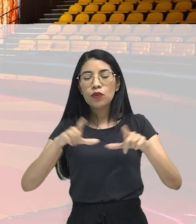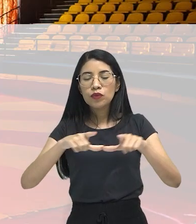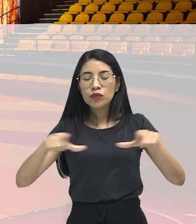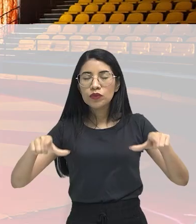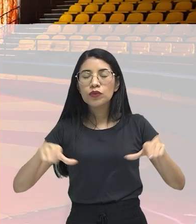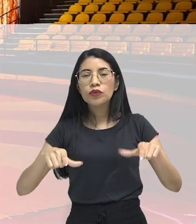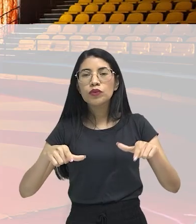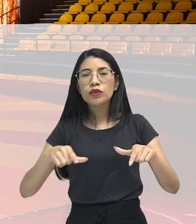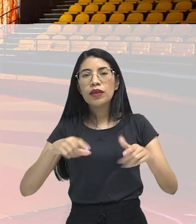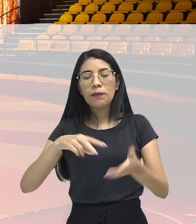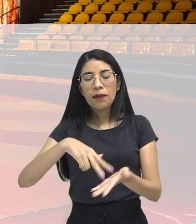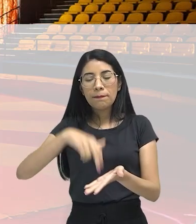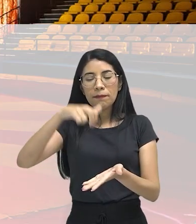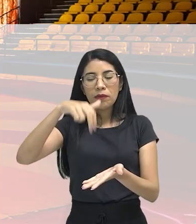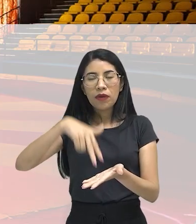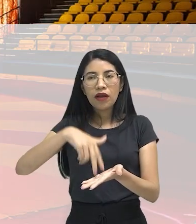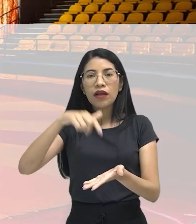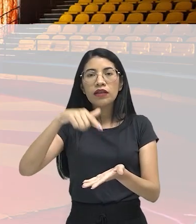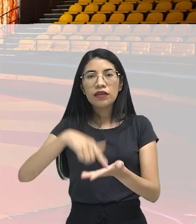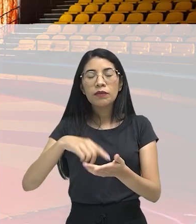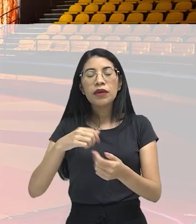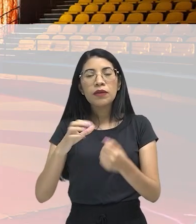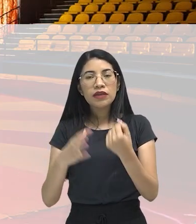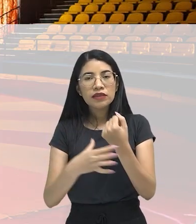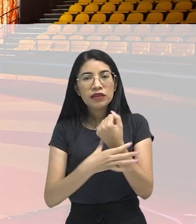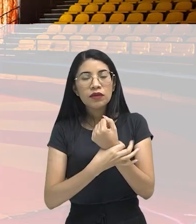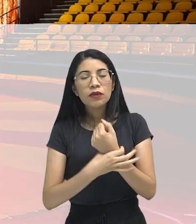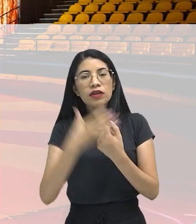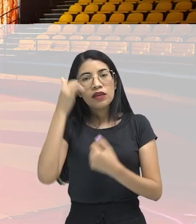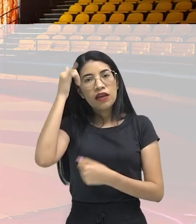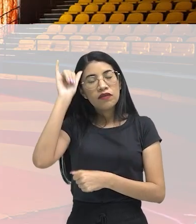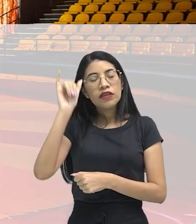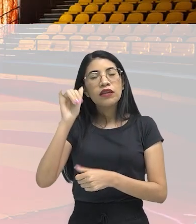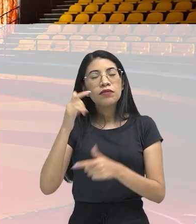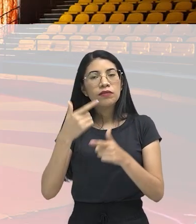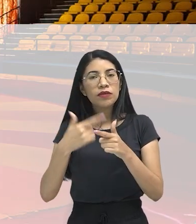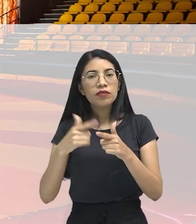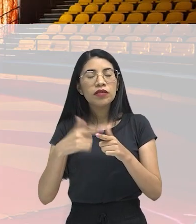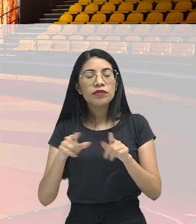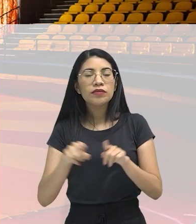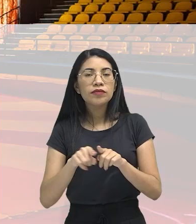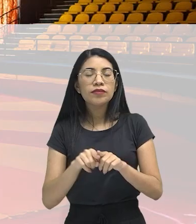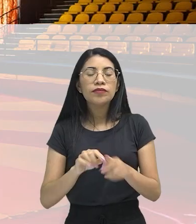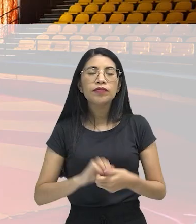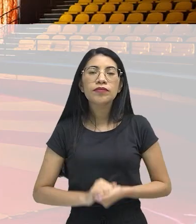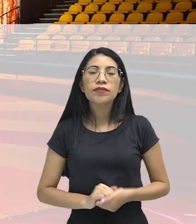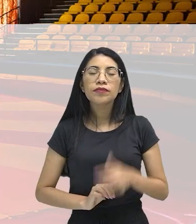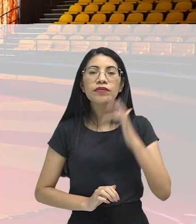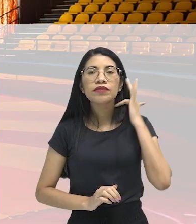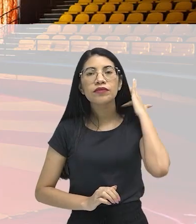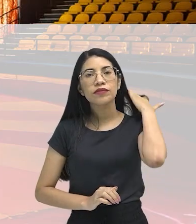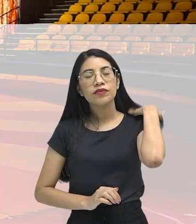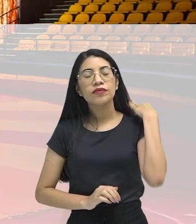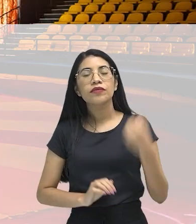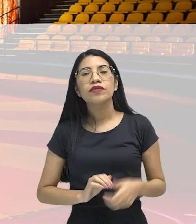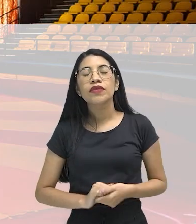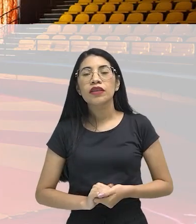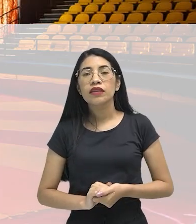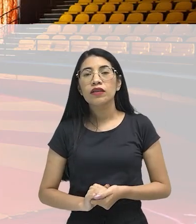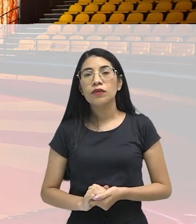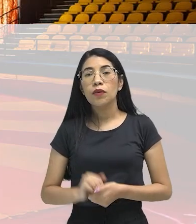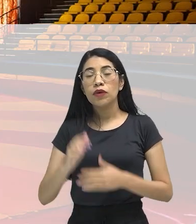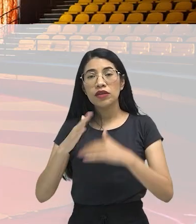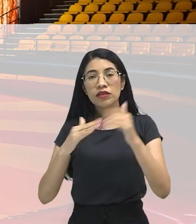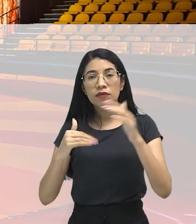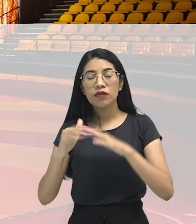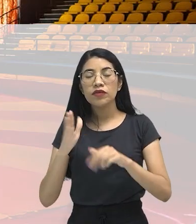a cama elástica, né? Justamente por motivos de precaução e segurança. Então, esse trapezista,